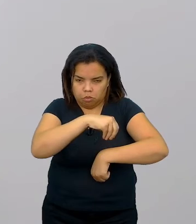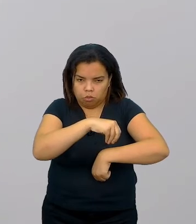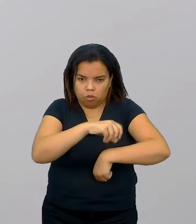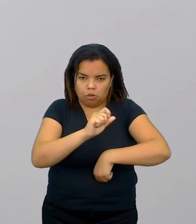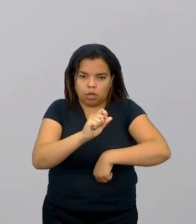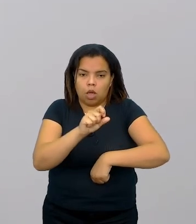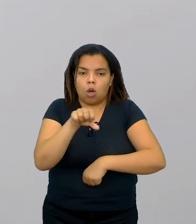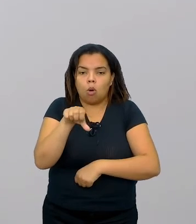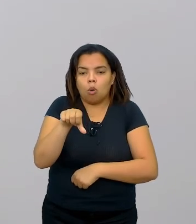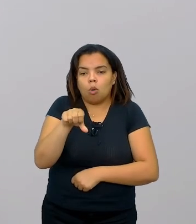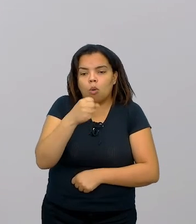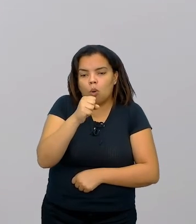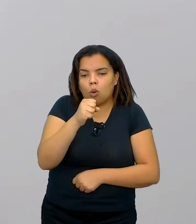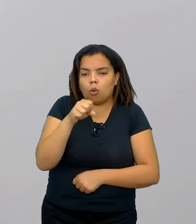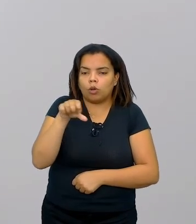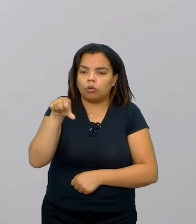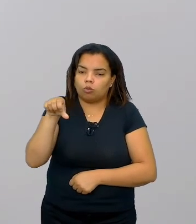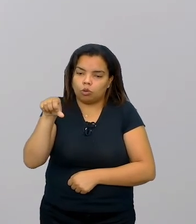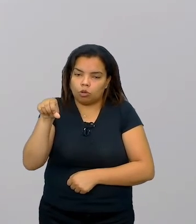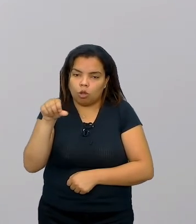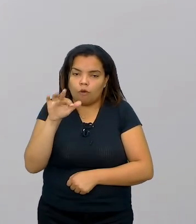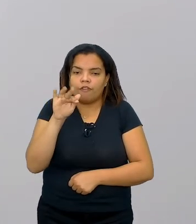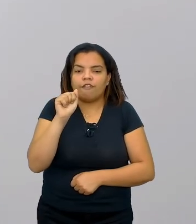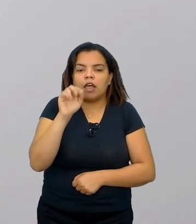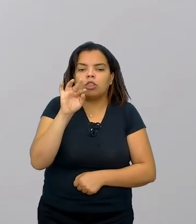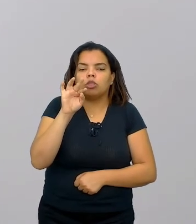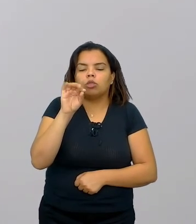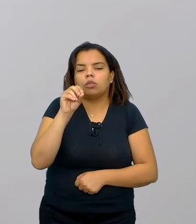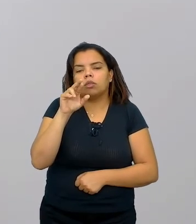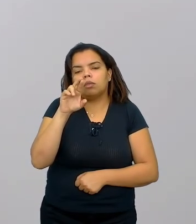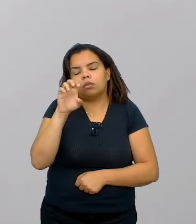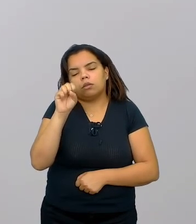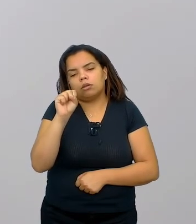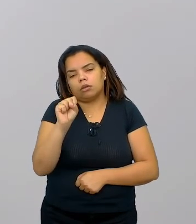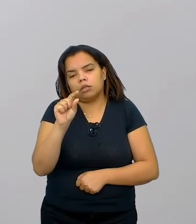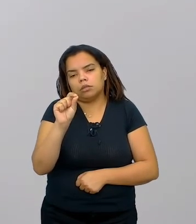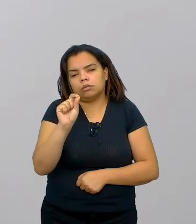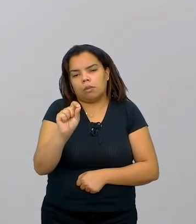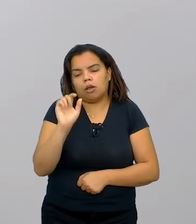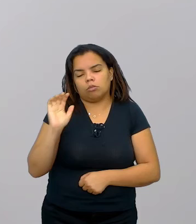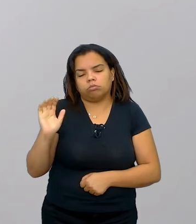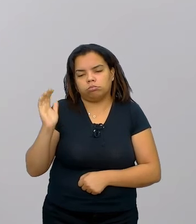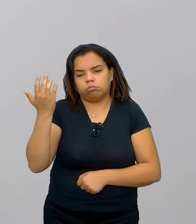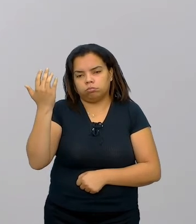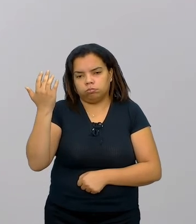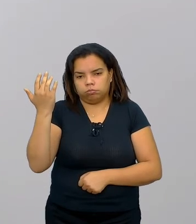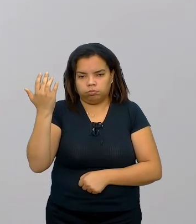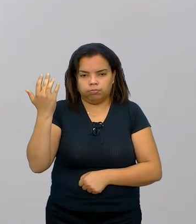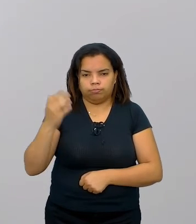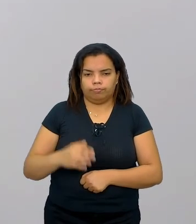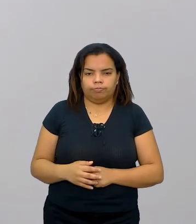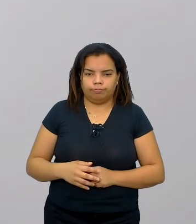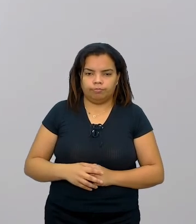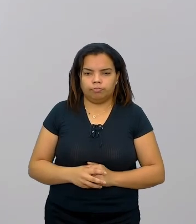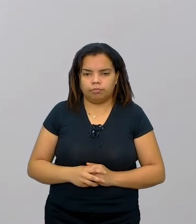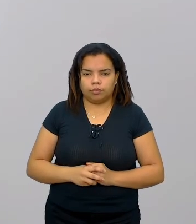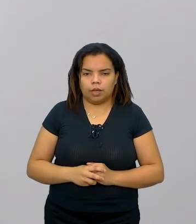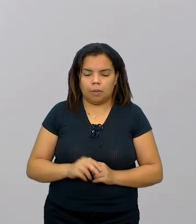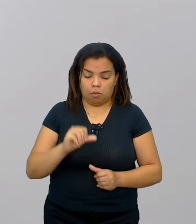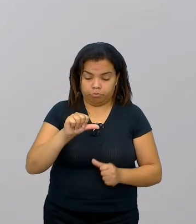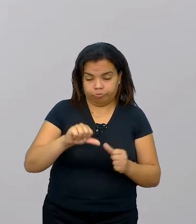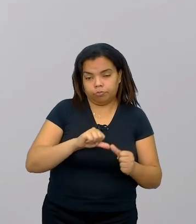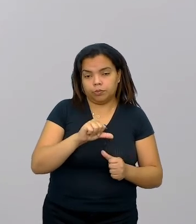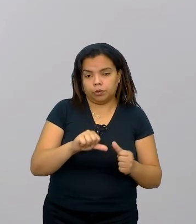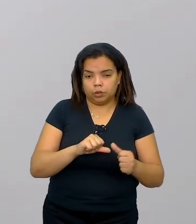que são os principais tipos de fatores que podem acontecer ali essa questão da